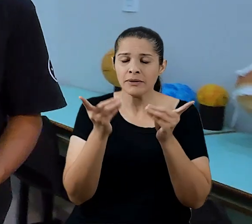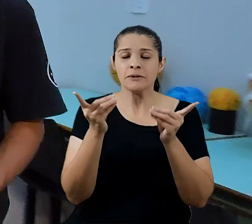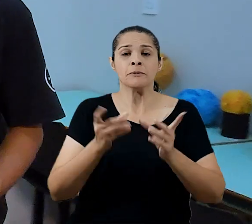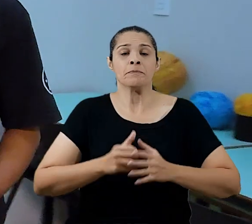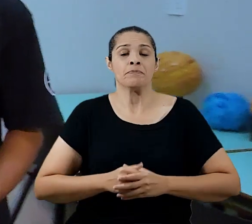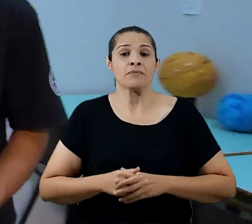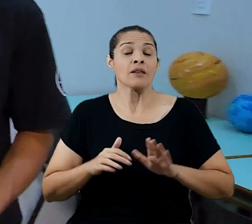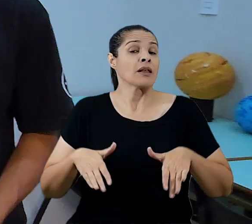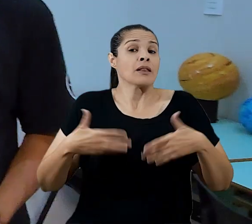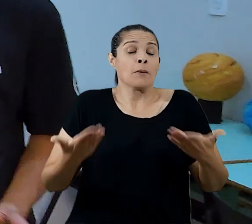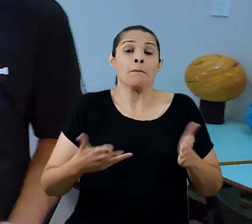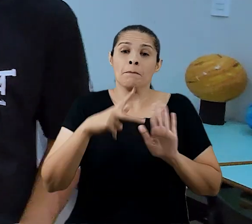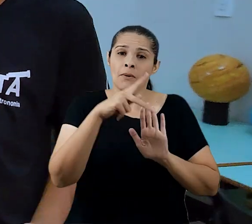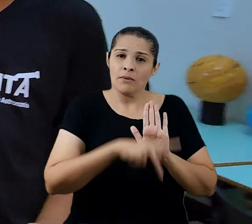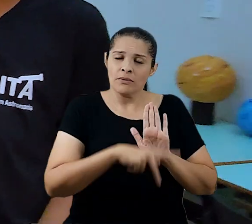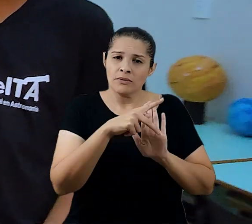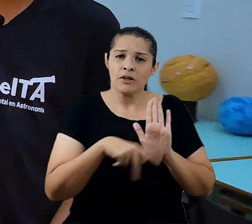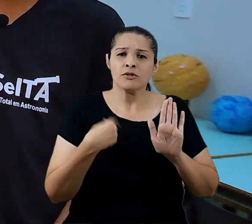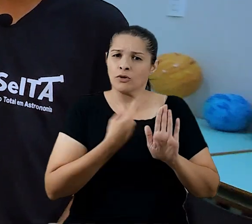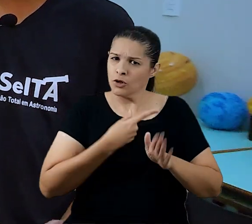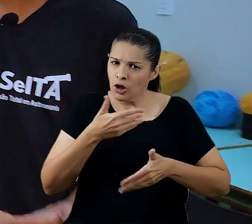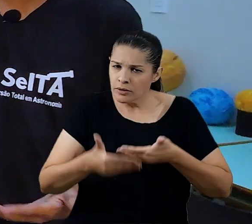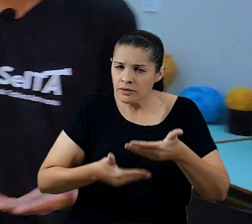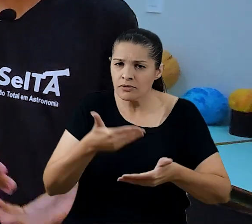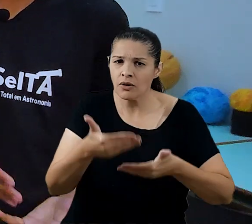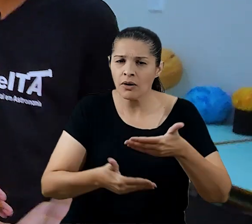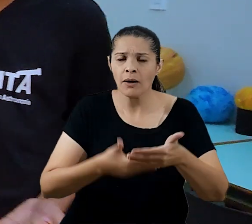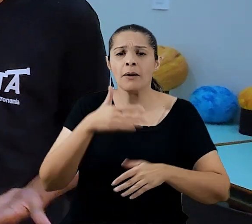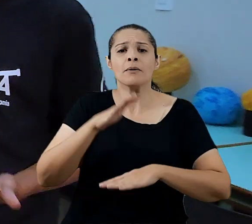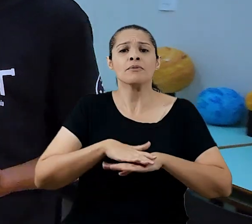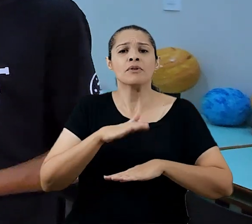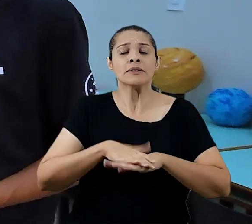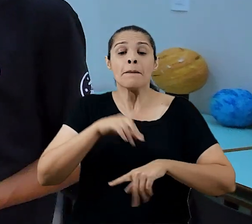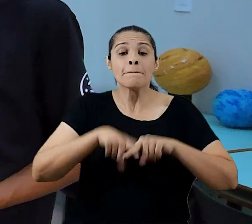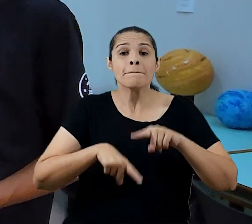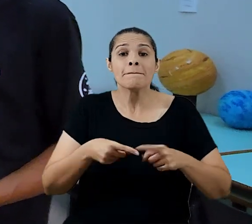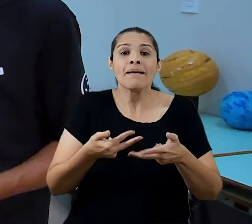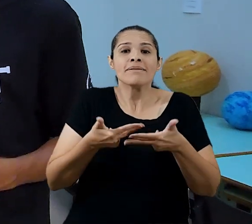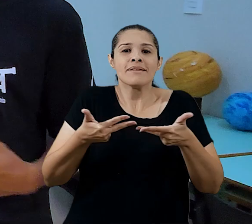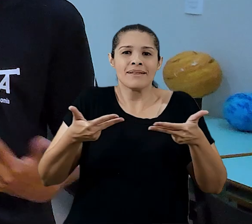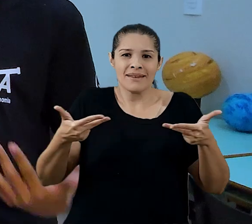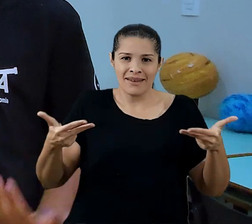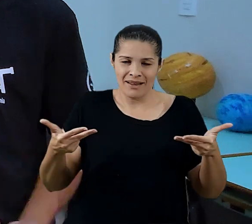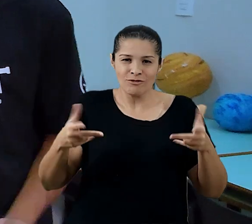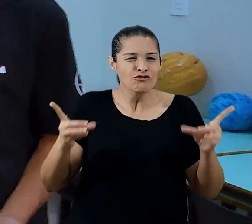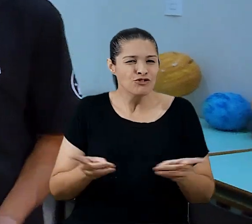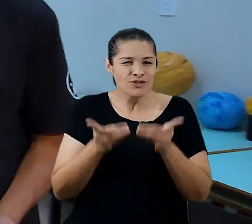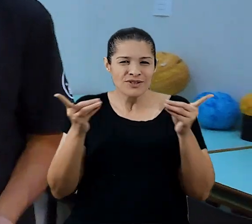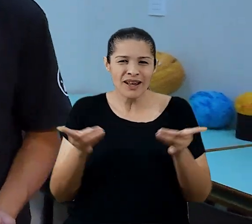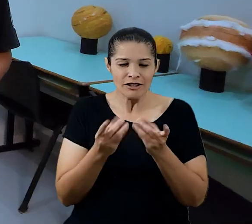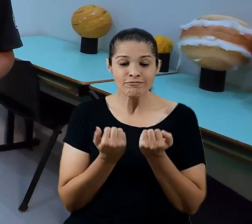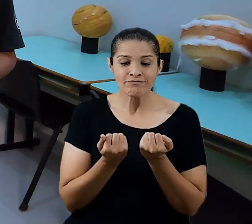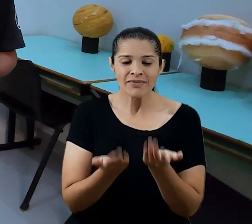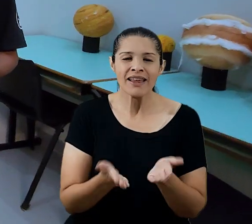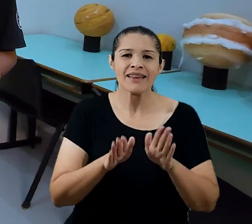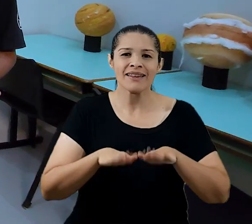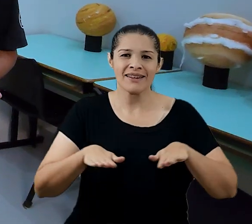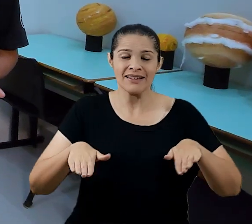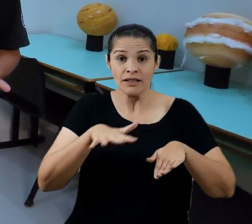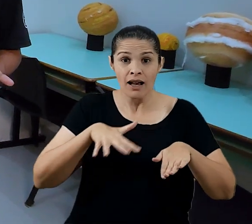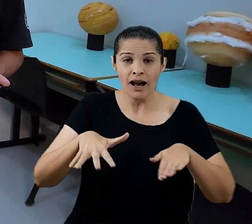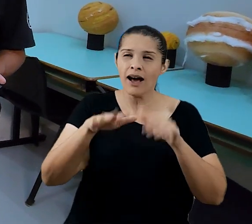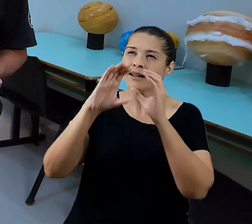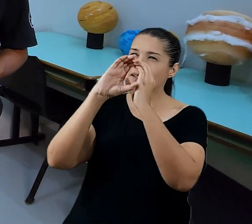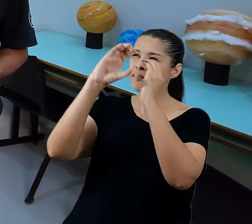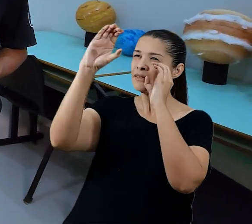Então, o projeto que a gente desenvolve é para fazer materiais didáticos para crianças na área de astronomia, por meio de um